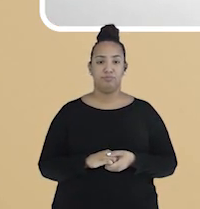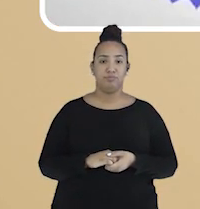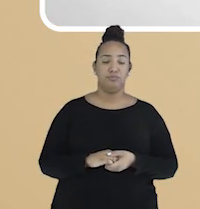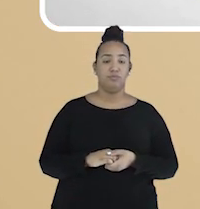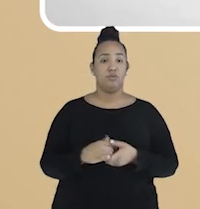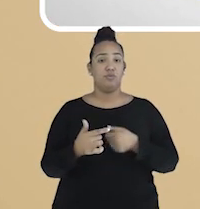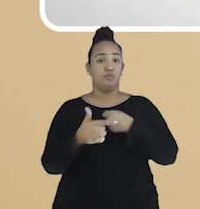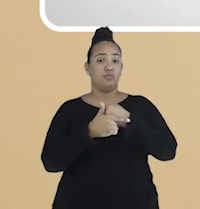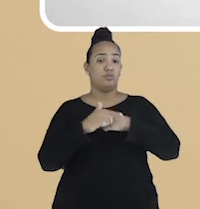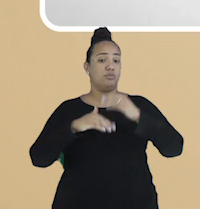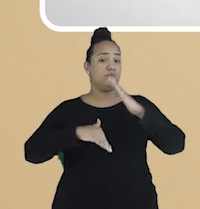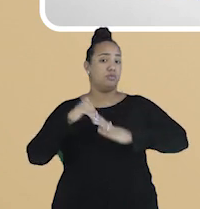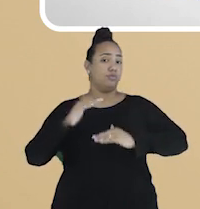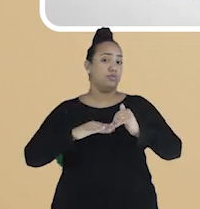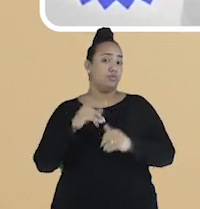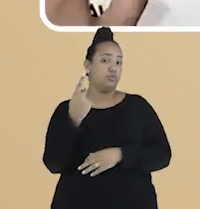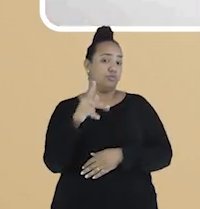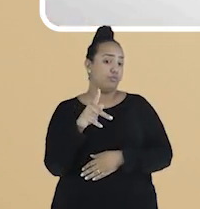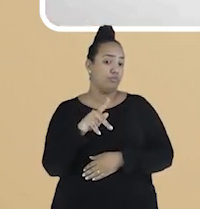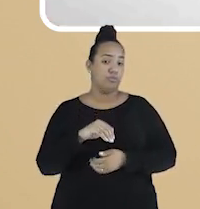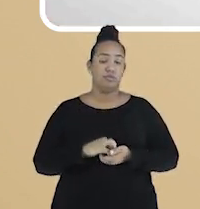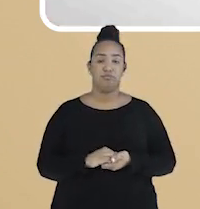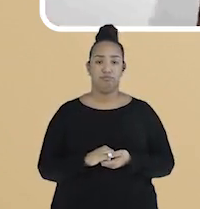qual deveria ser a sua carreira,